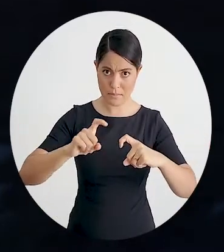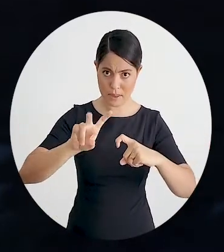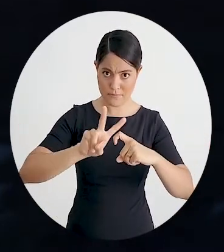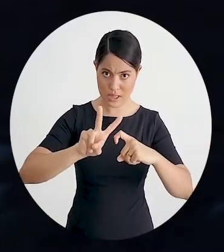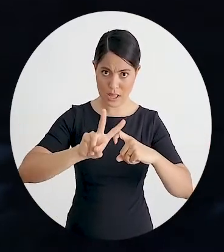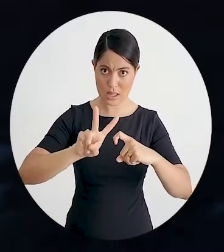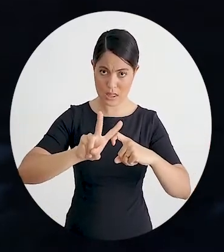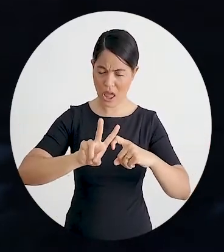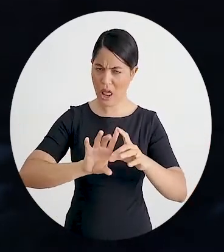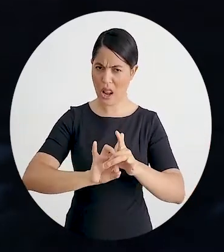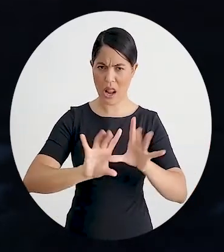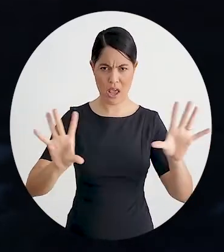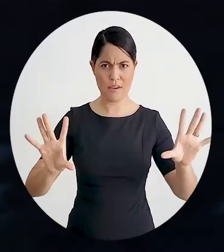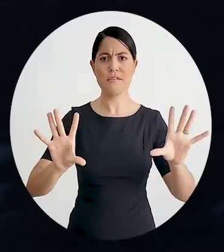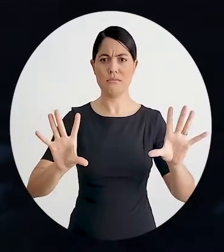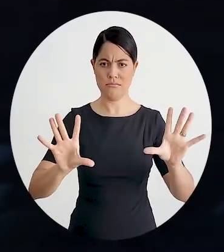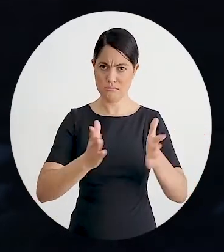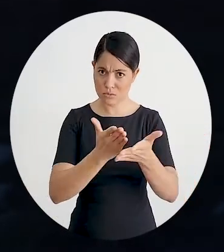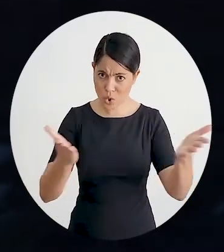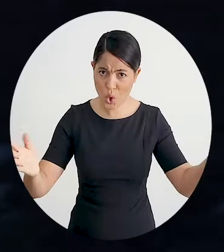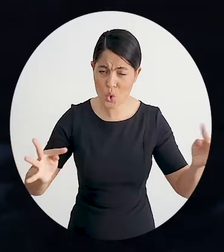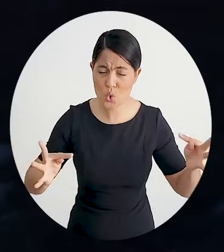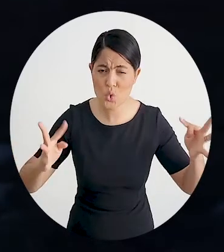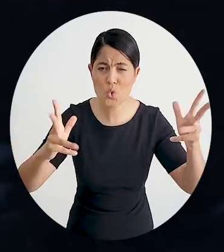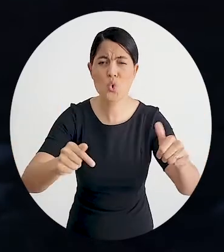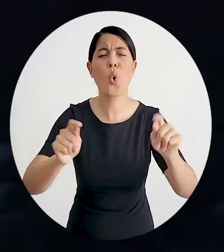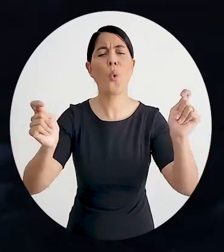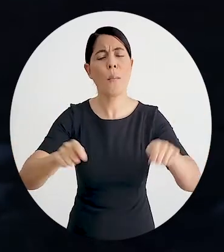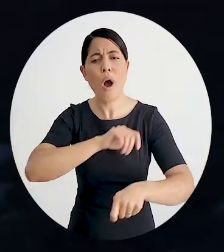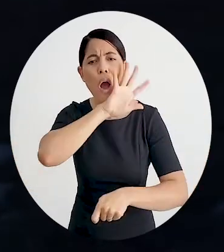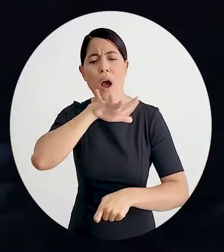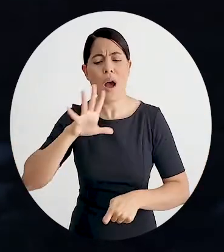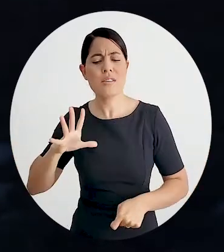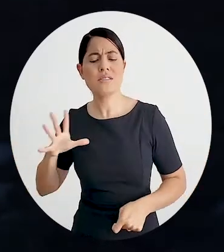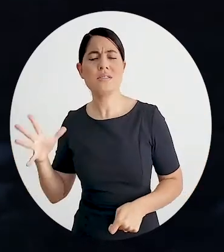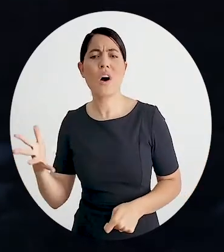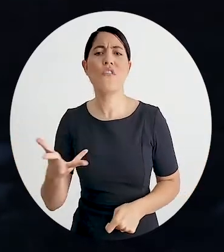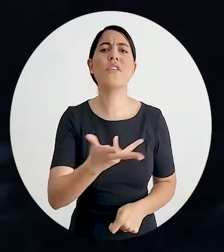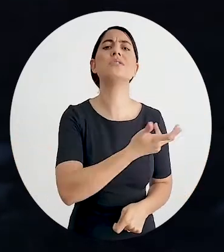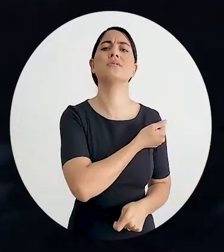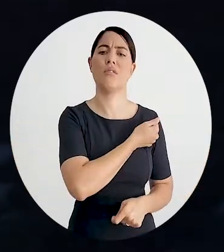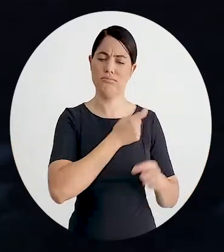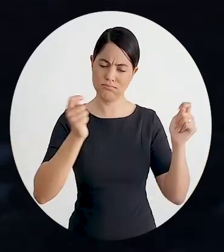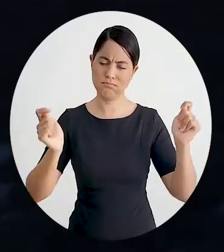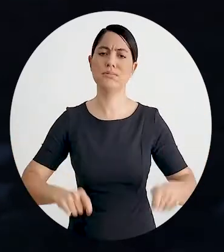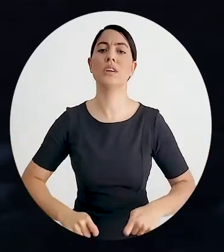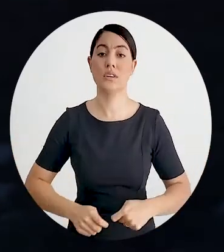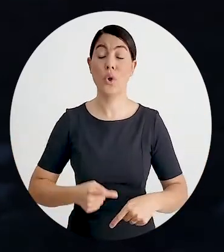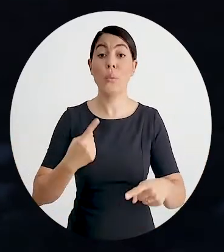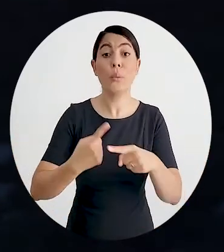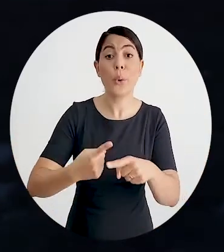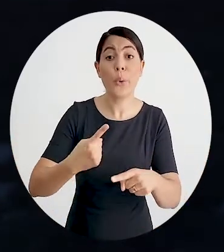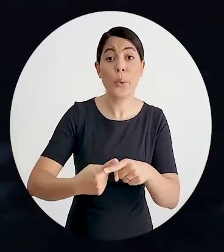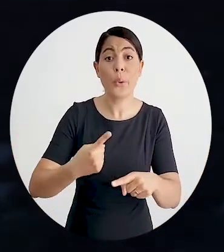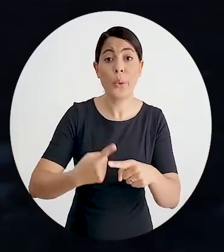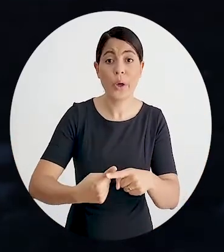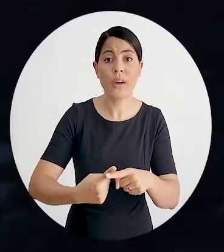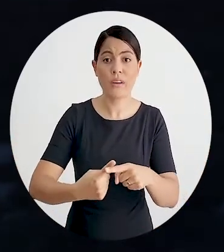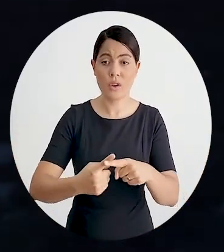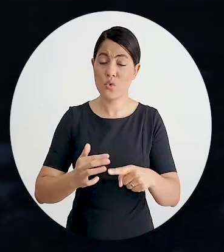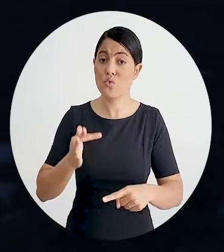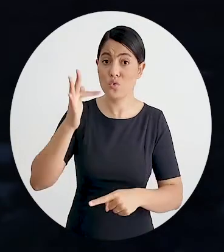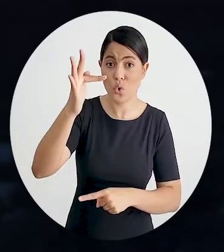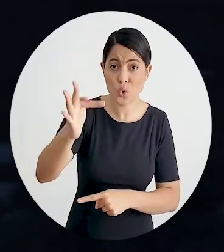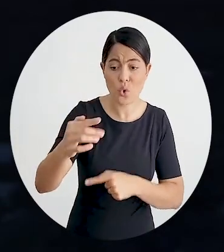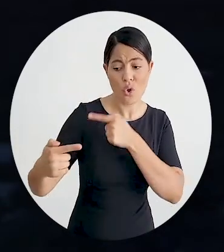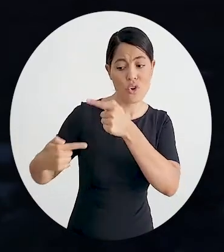lista, e se cada um fizer um pouquinho, nós podemos salvar a vida de muitos animais, que são, obviamente, uma referência para as presentes